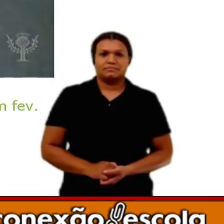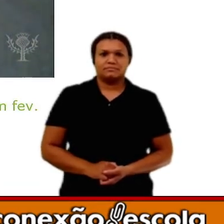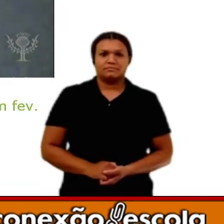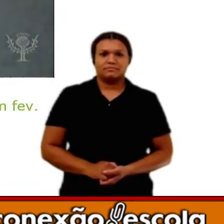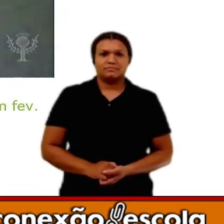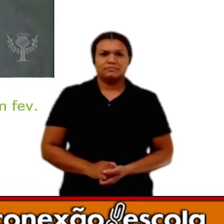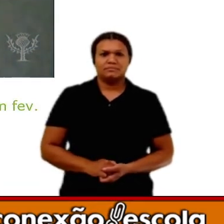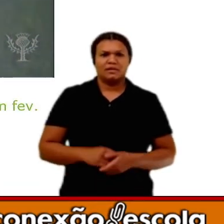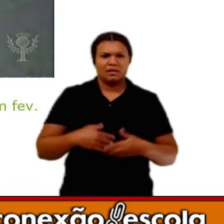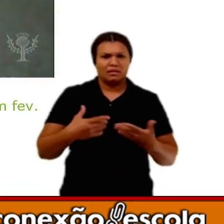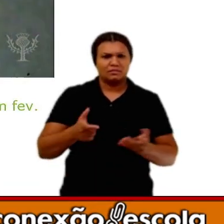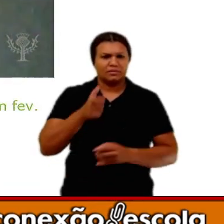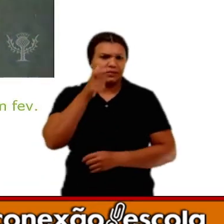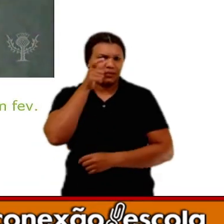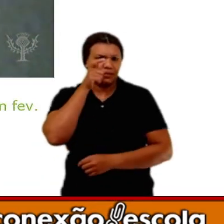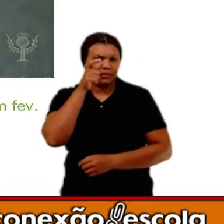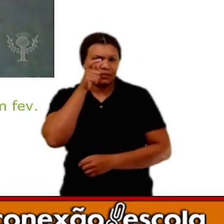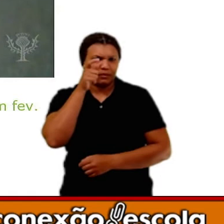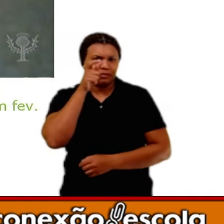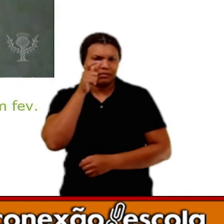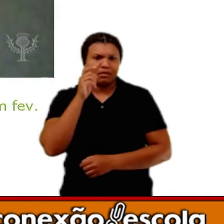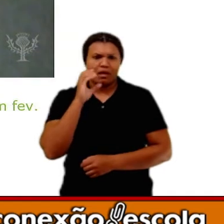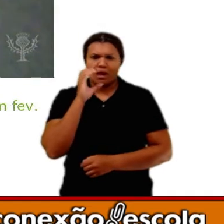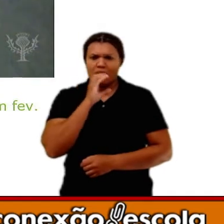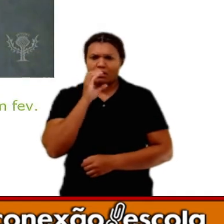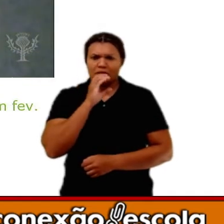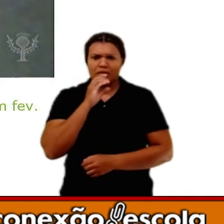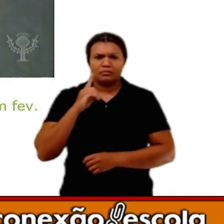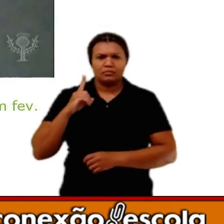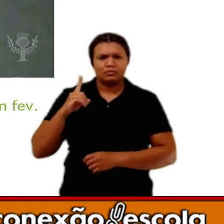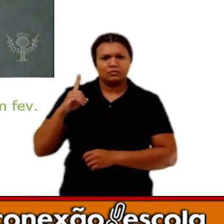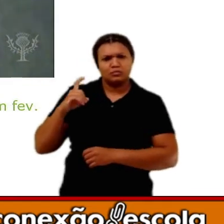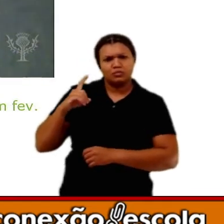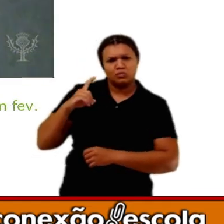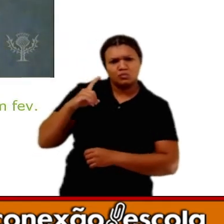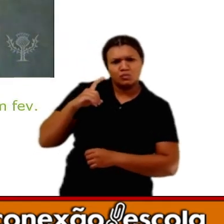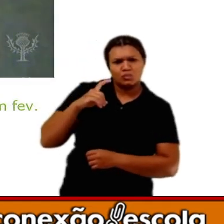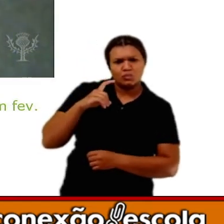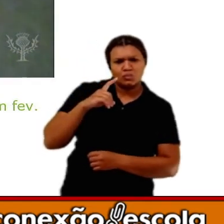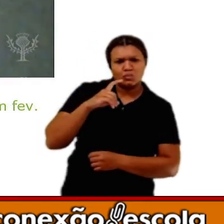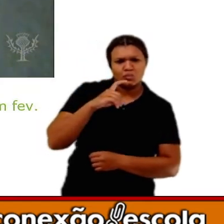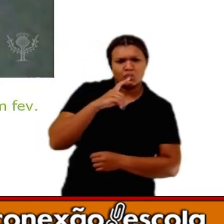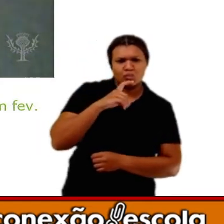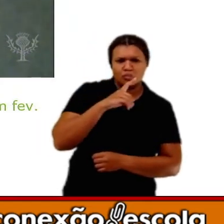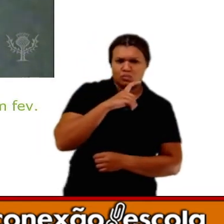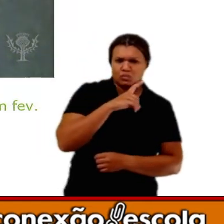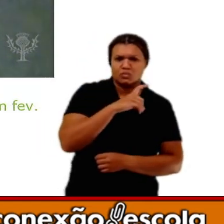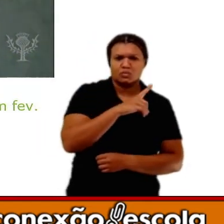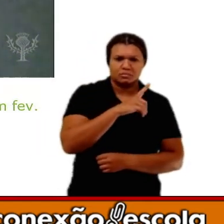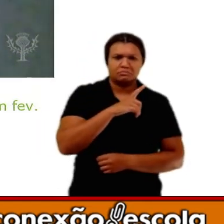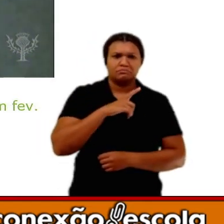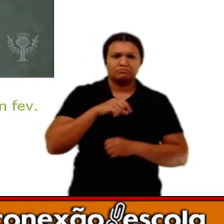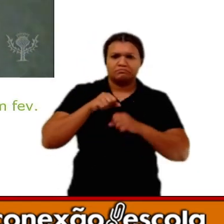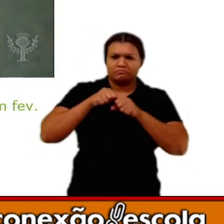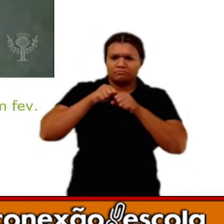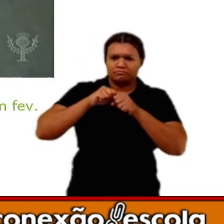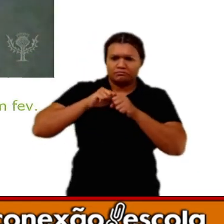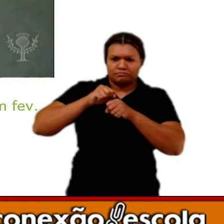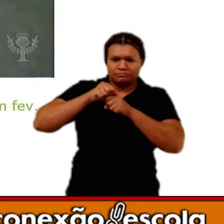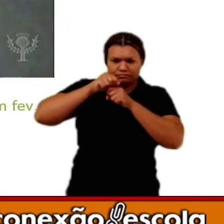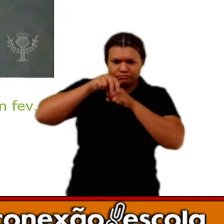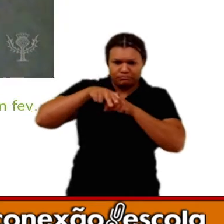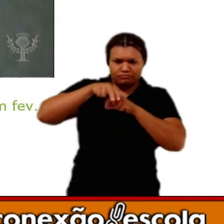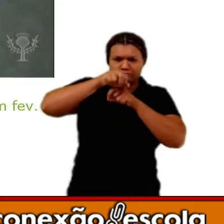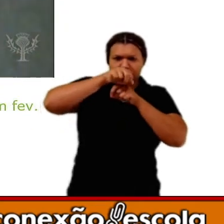Então, observe a velocidade em que uma única bactéria dá origem a 2, que dá origem a